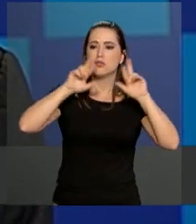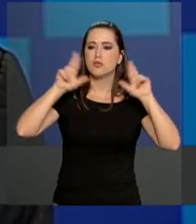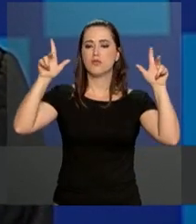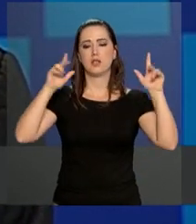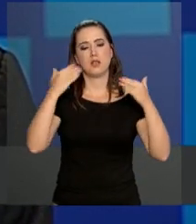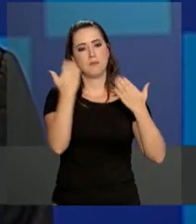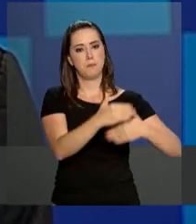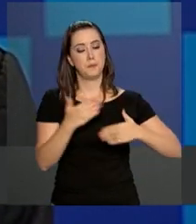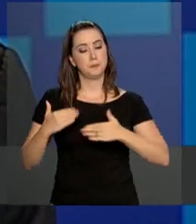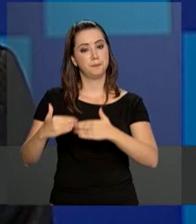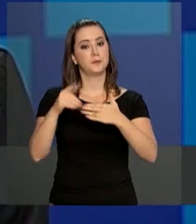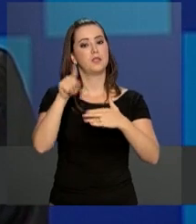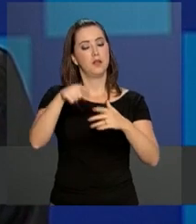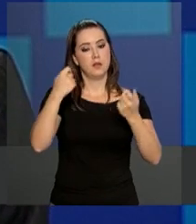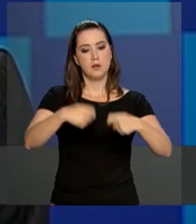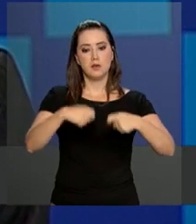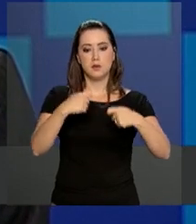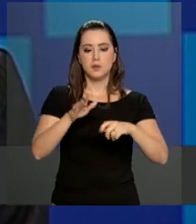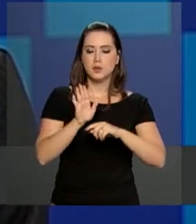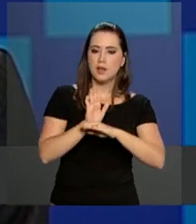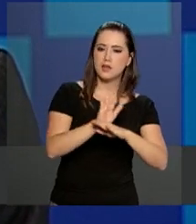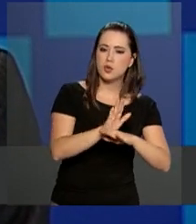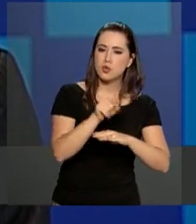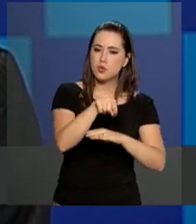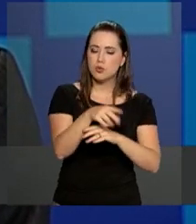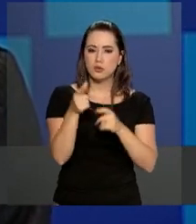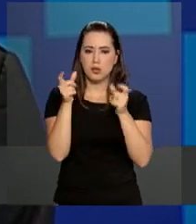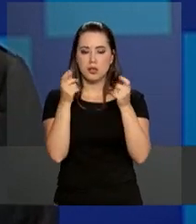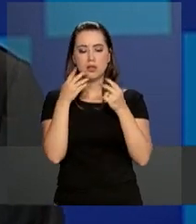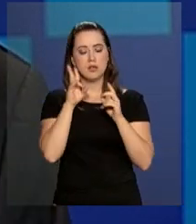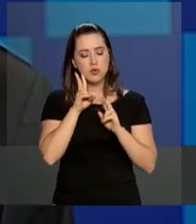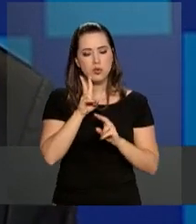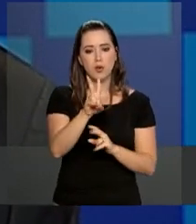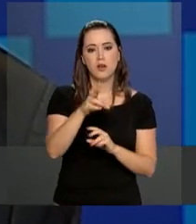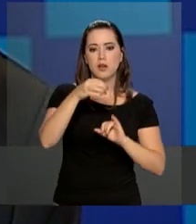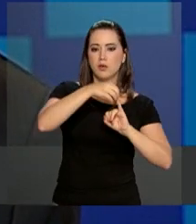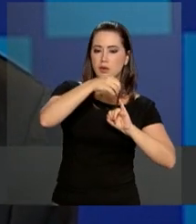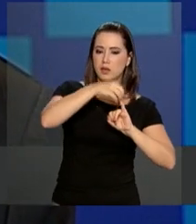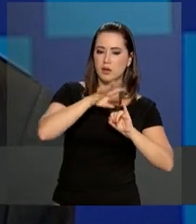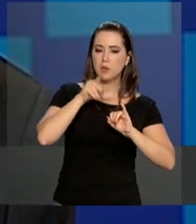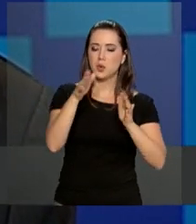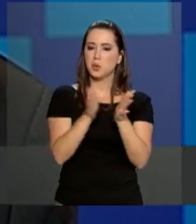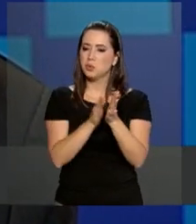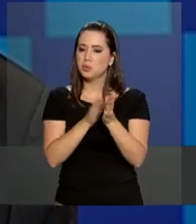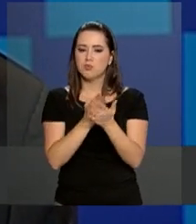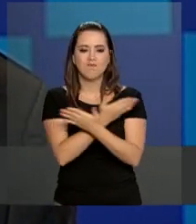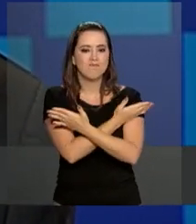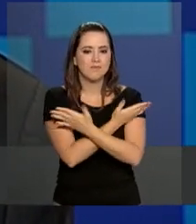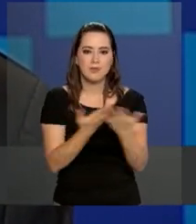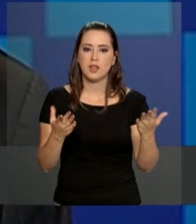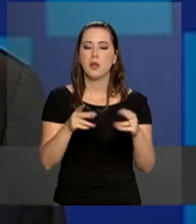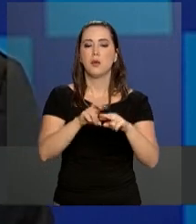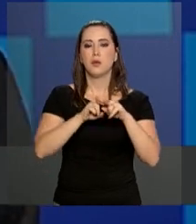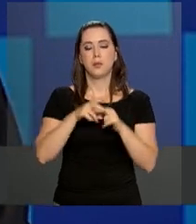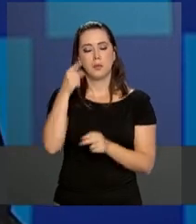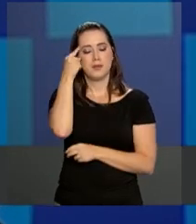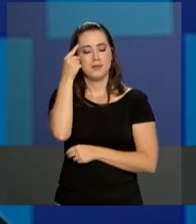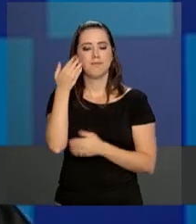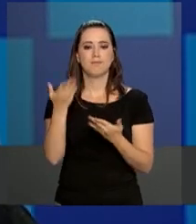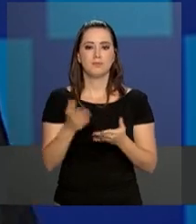e que precisam de suporte e de se olhar o inep toda equipe de parabéns aqui por pensar